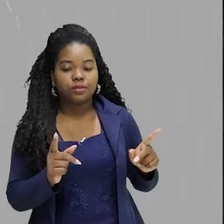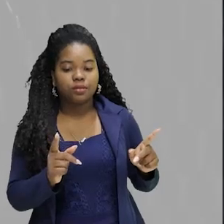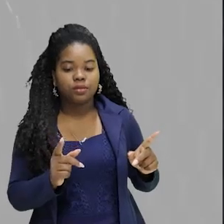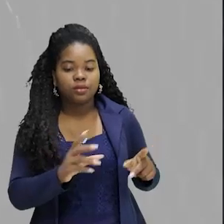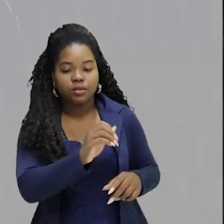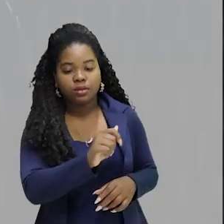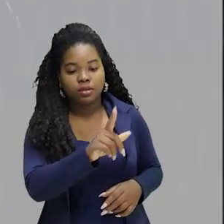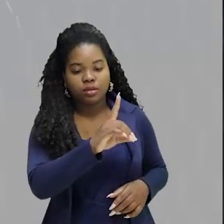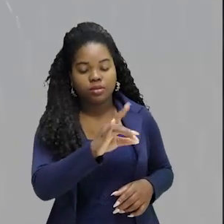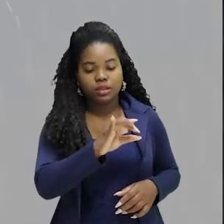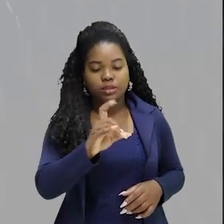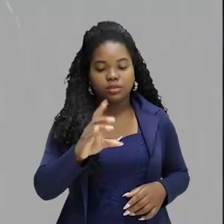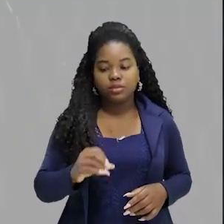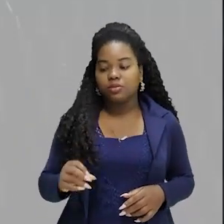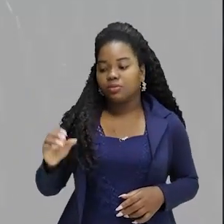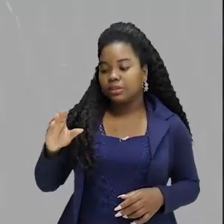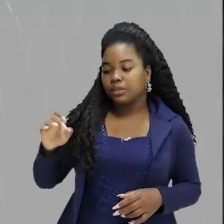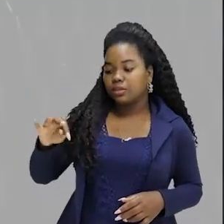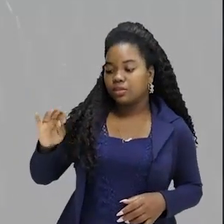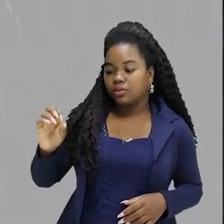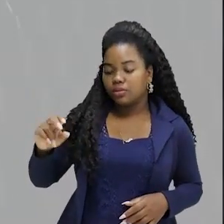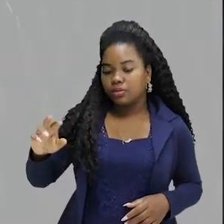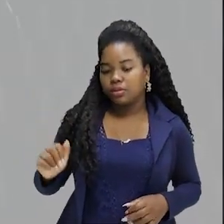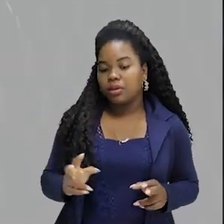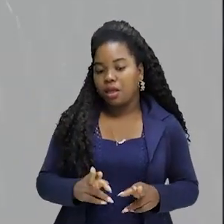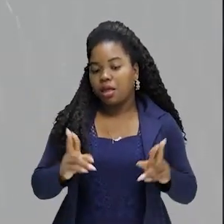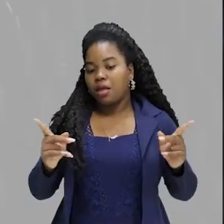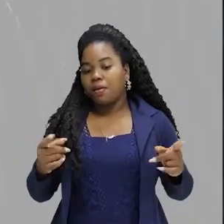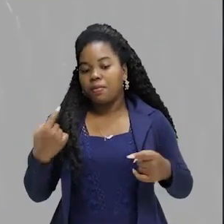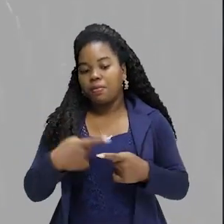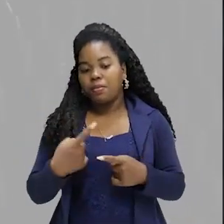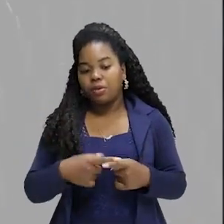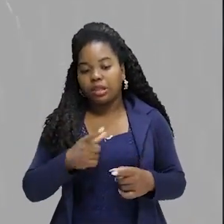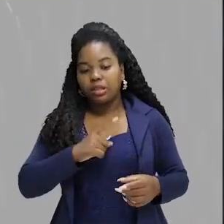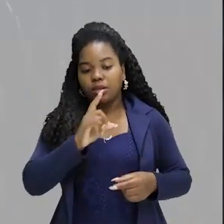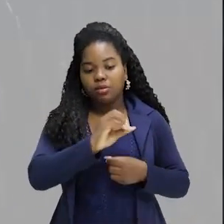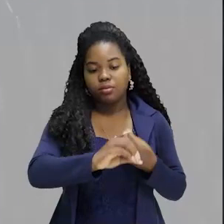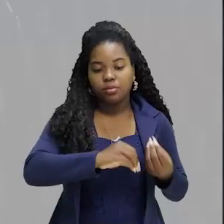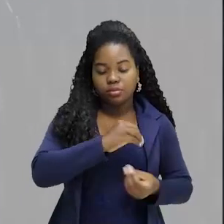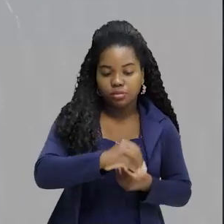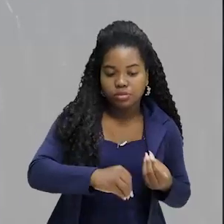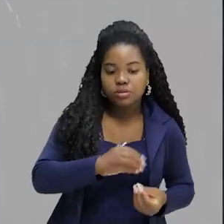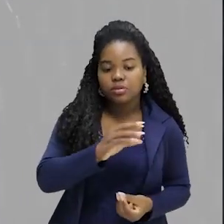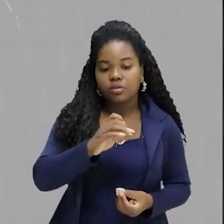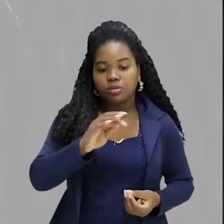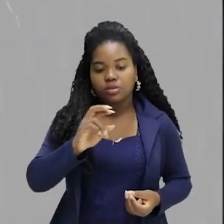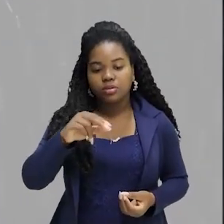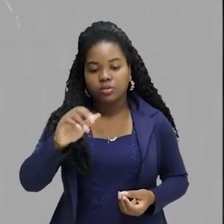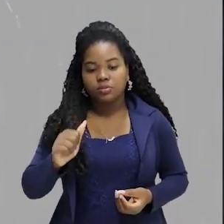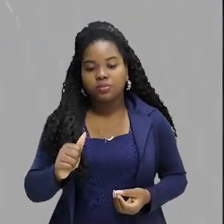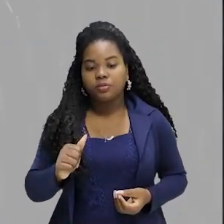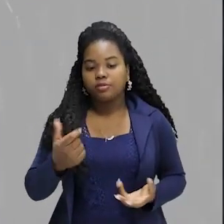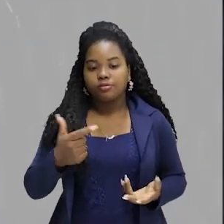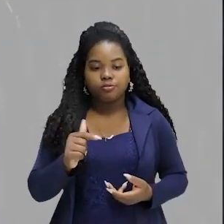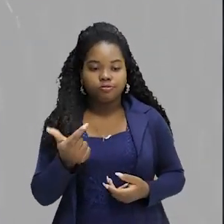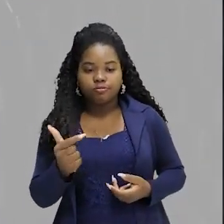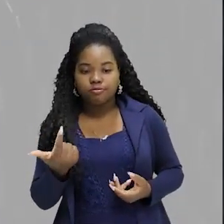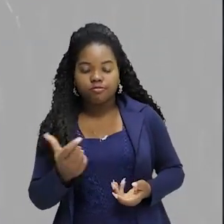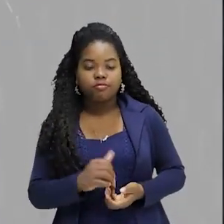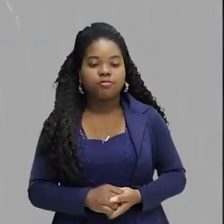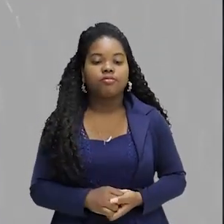um aldeído de uma cetona, porque aldeído sofre reação, cetona não